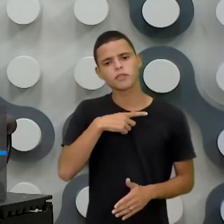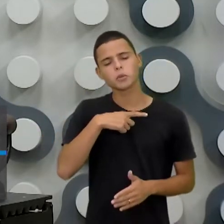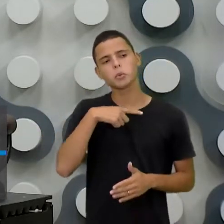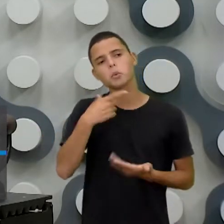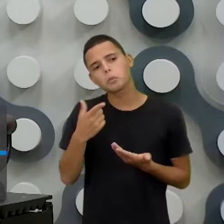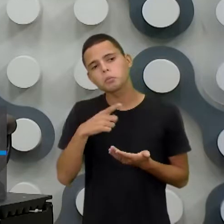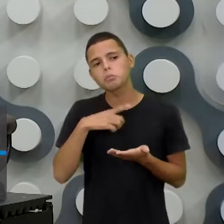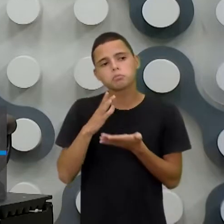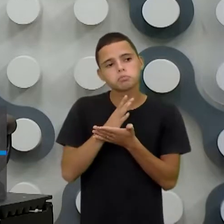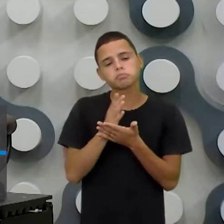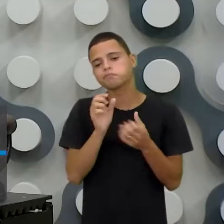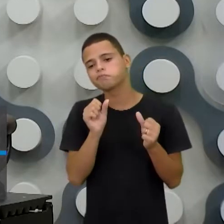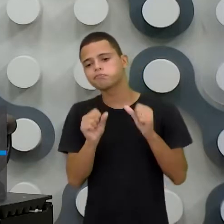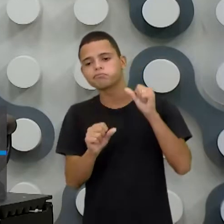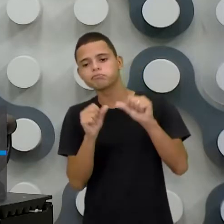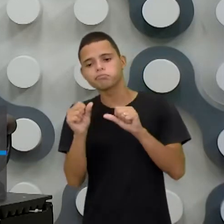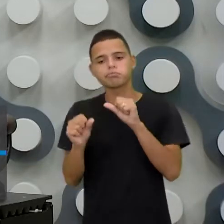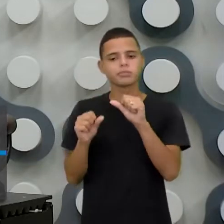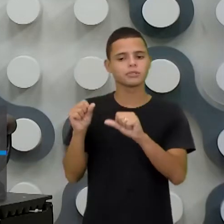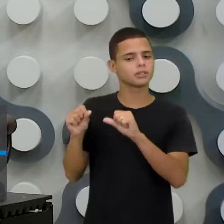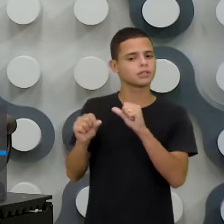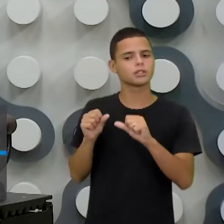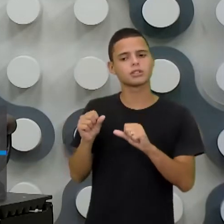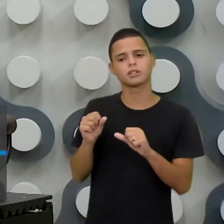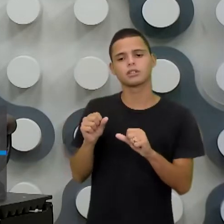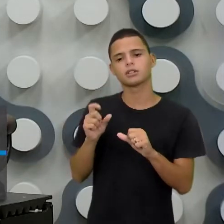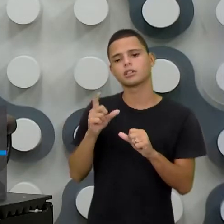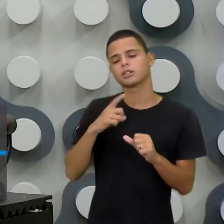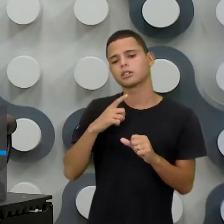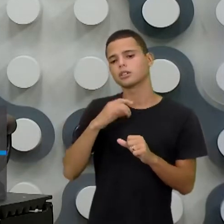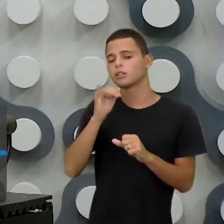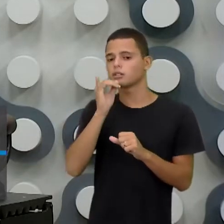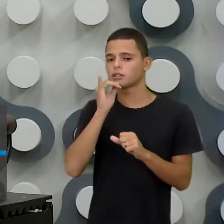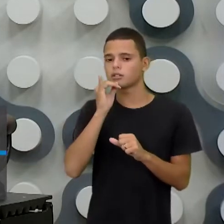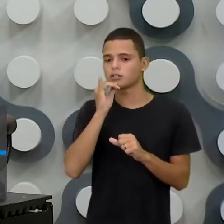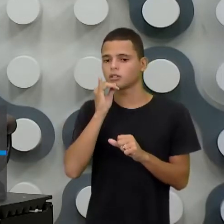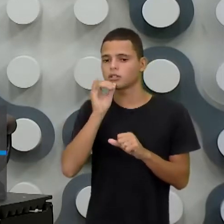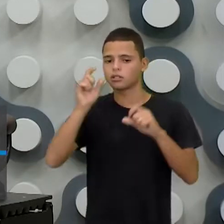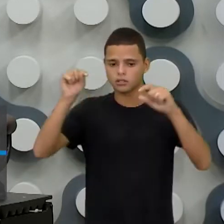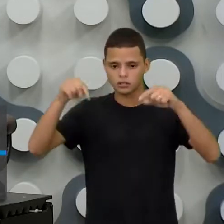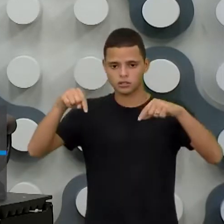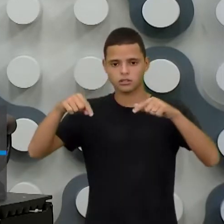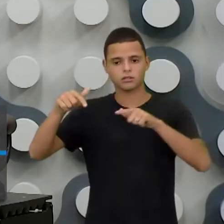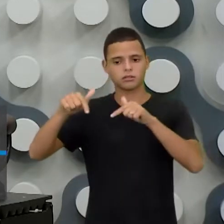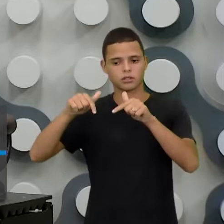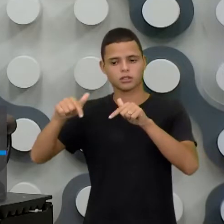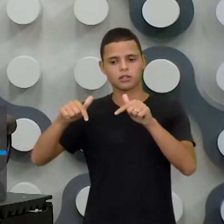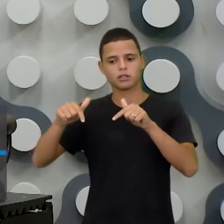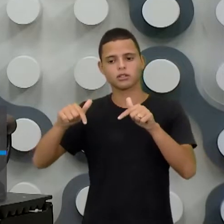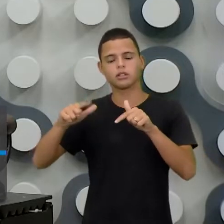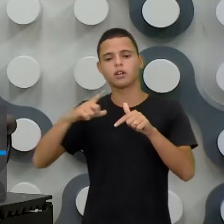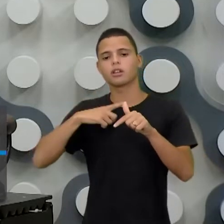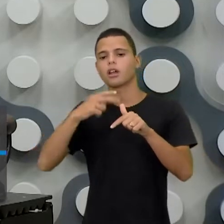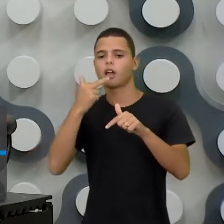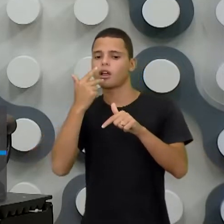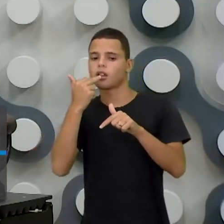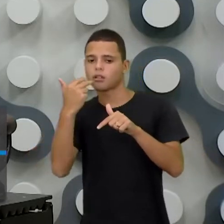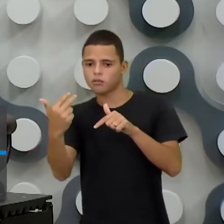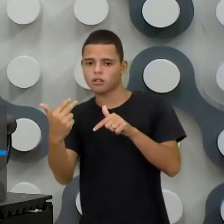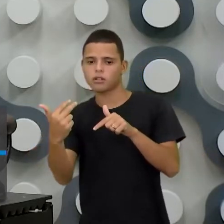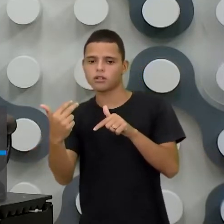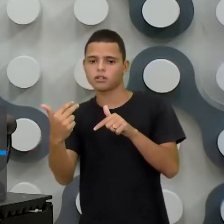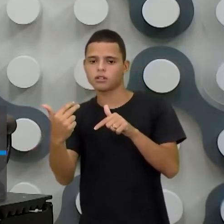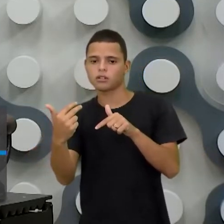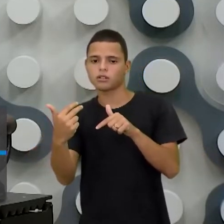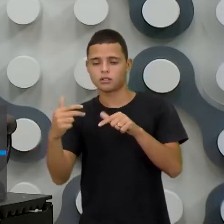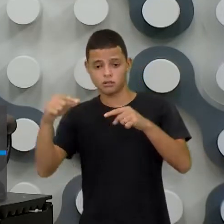aí alterações, né? Haverá alterações? Então, por exemplo, aqui no ambiente de trabalho, eu vou ter aí uma linguagem. Então,